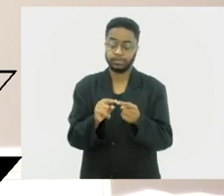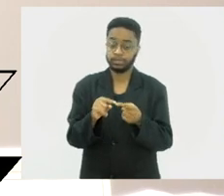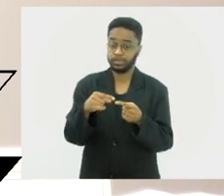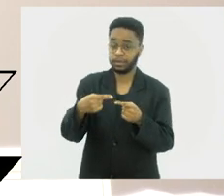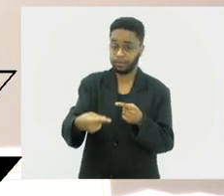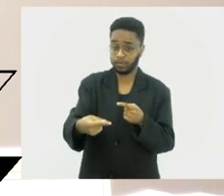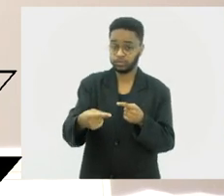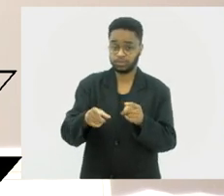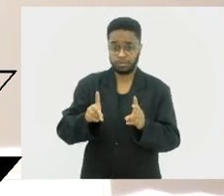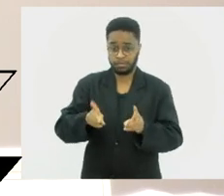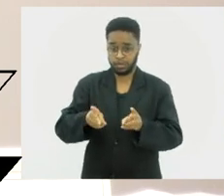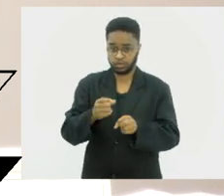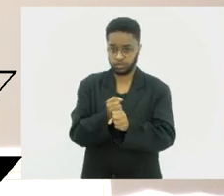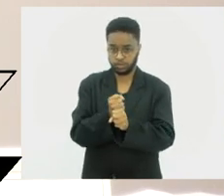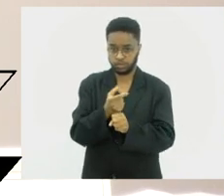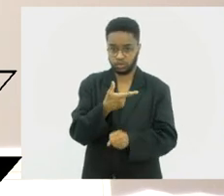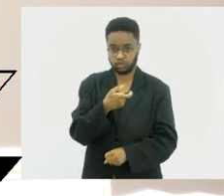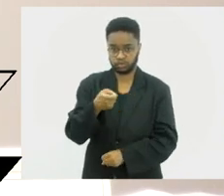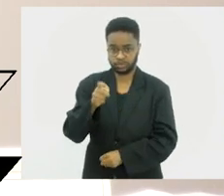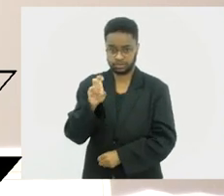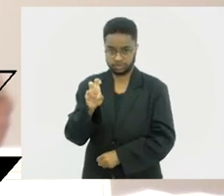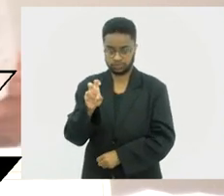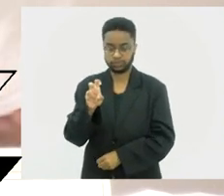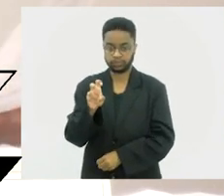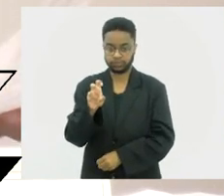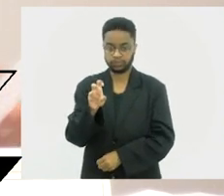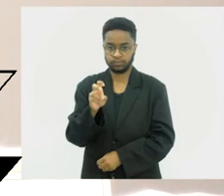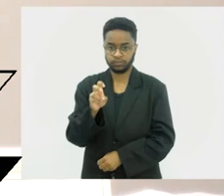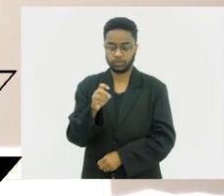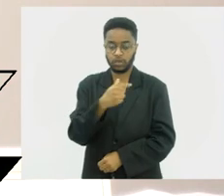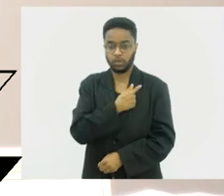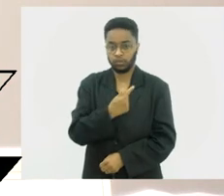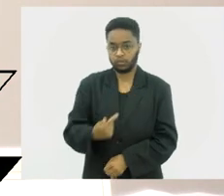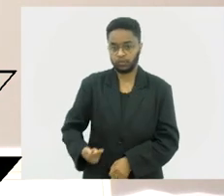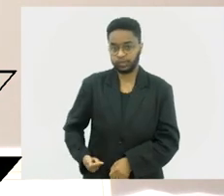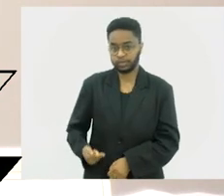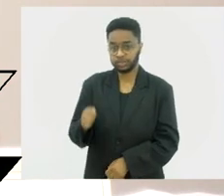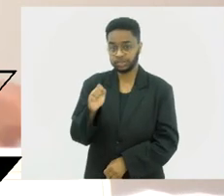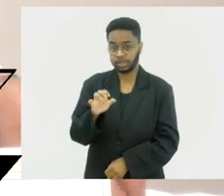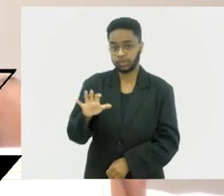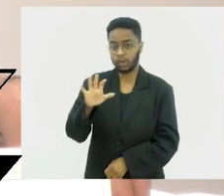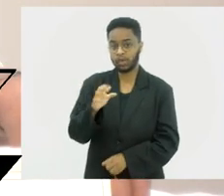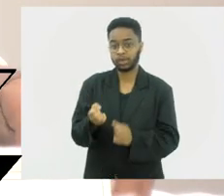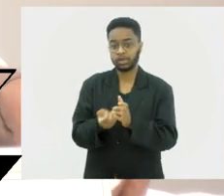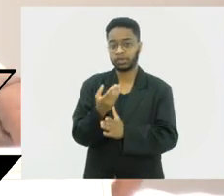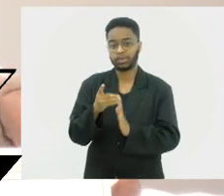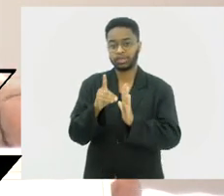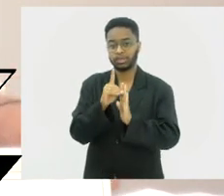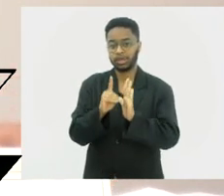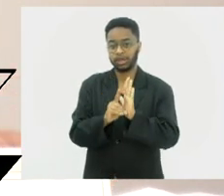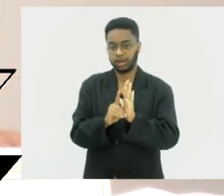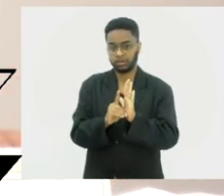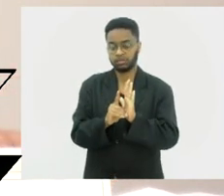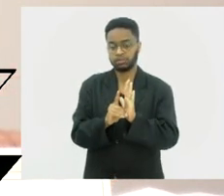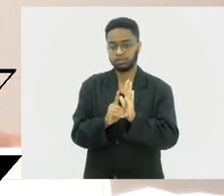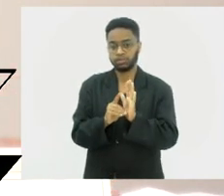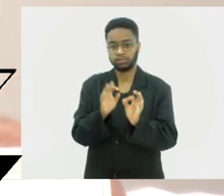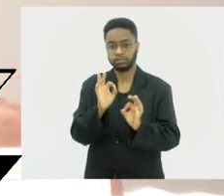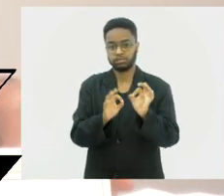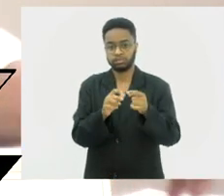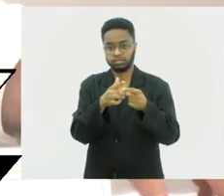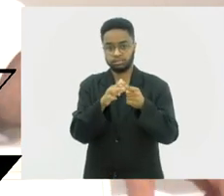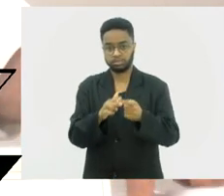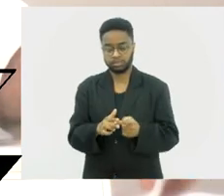posteriormente, nesse mesmo ano, 2005, o governo estadual fez um decreto regulamentador.